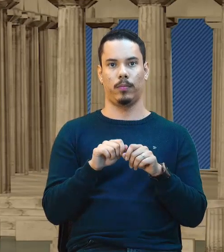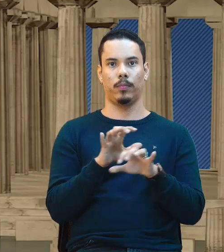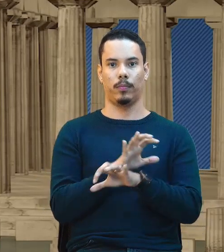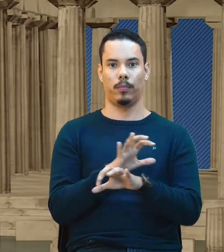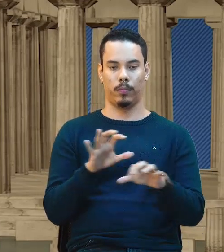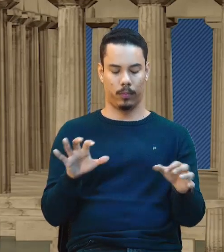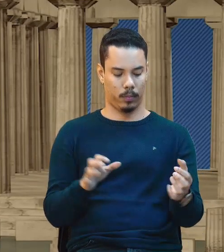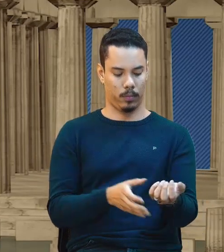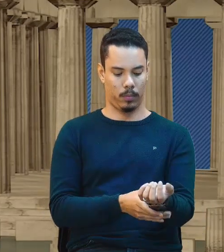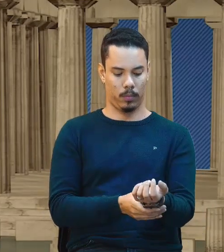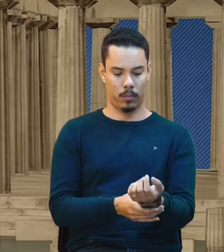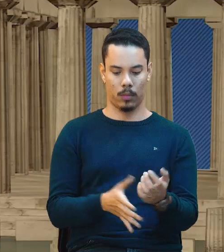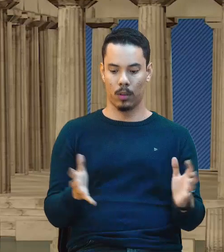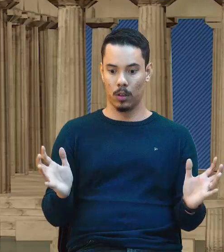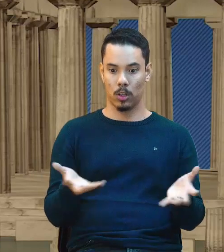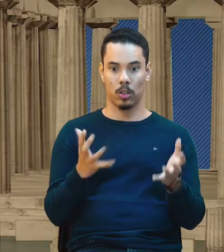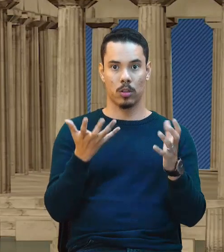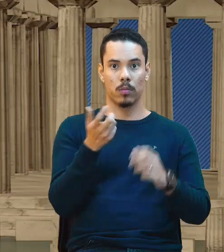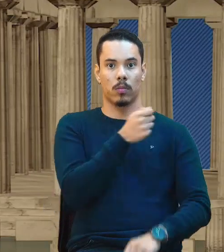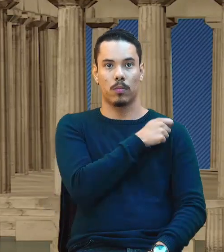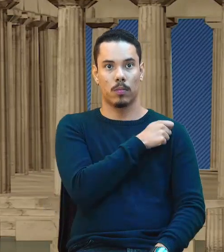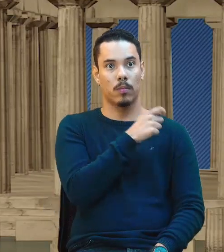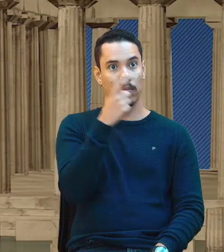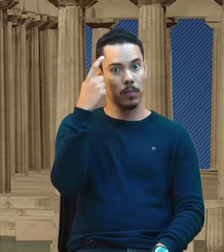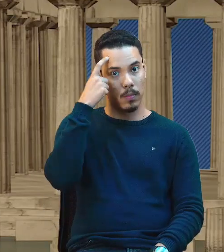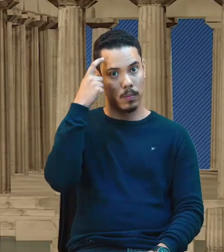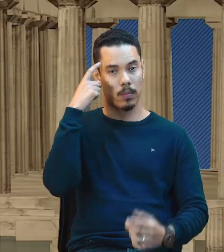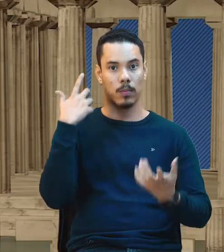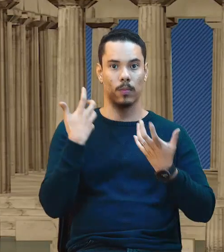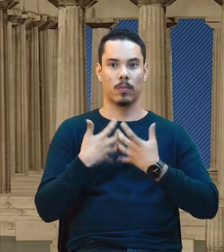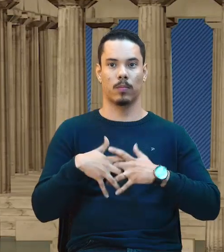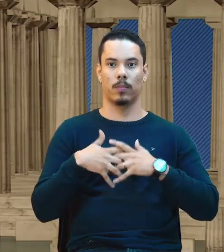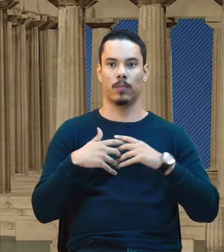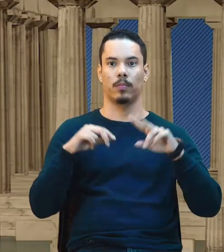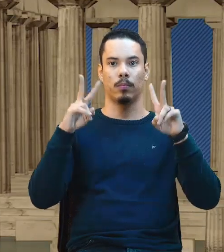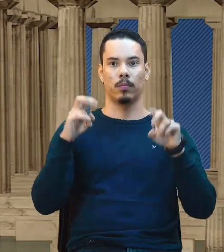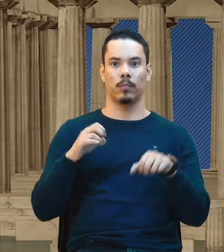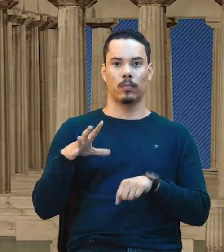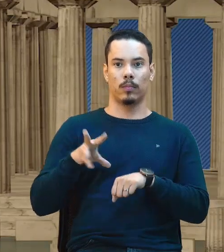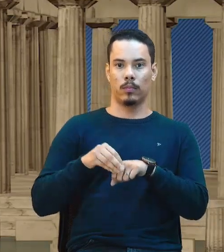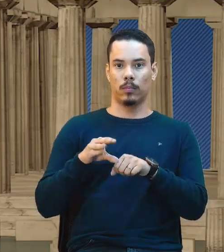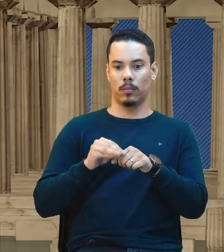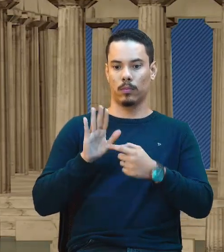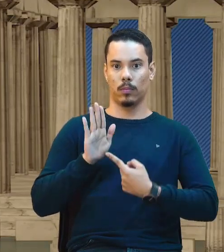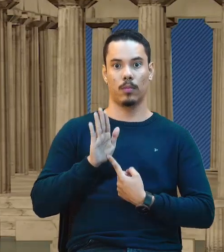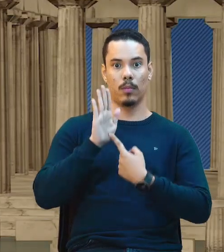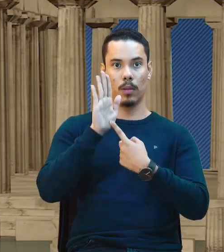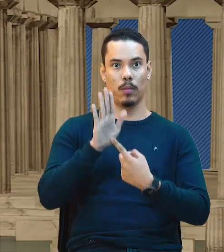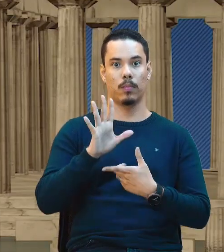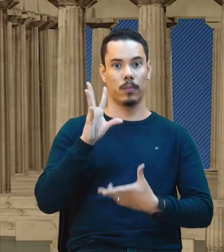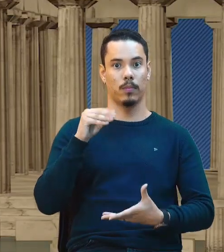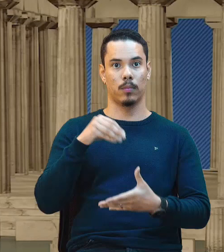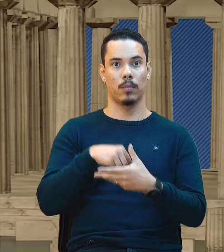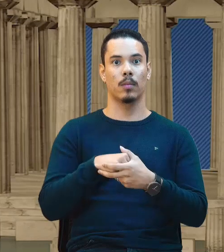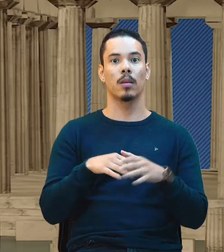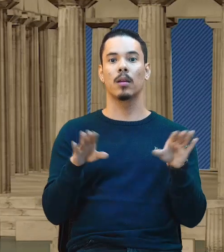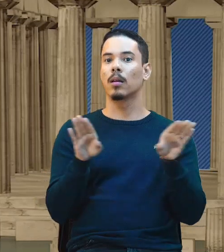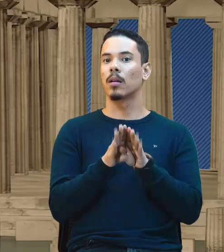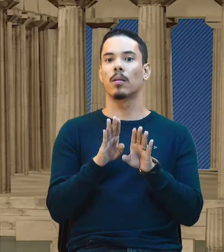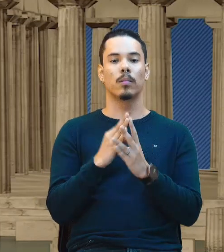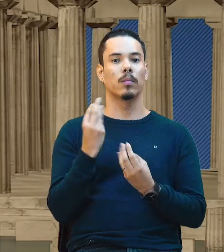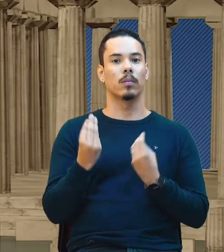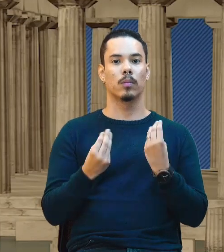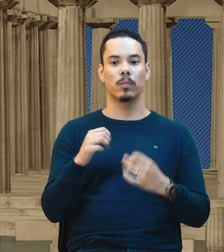os estudantes a pensar, a refletir acerca do conhecimento que está sendo apresentado ali na frente e as situações